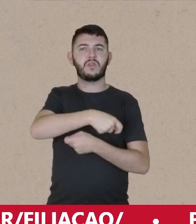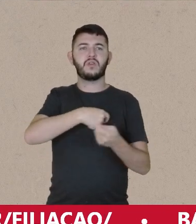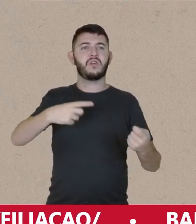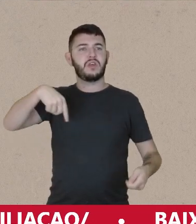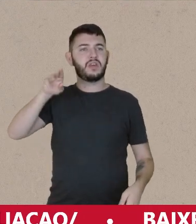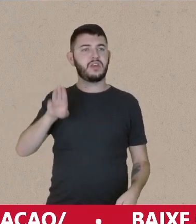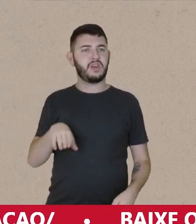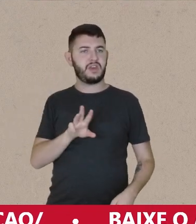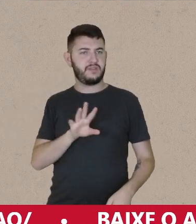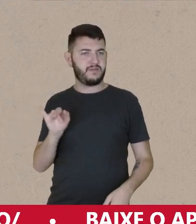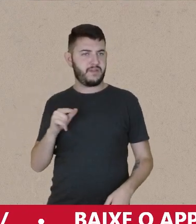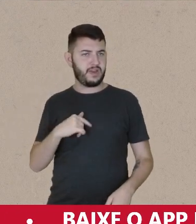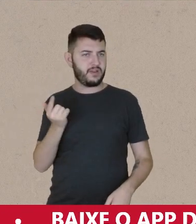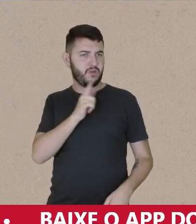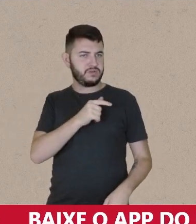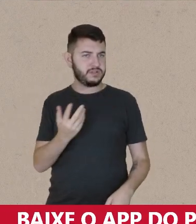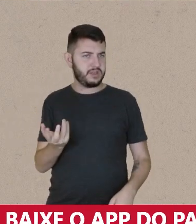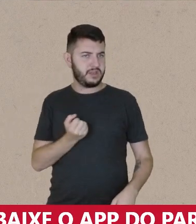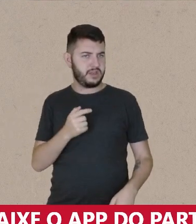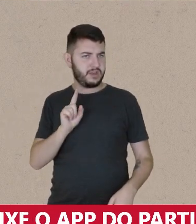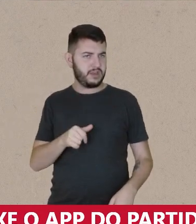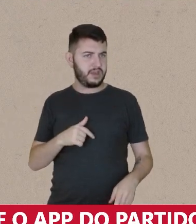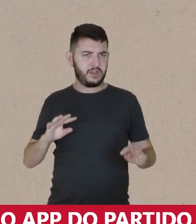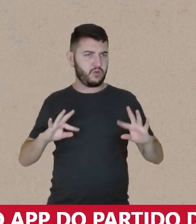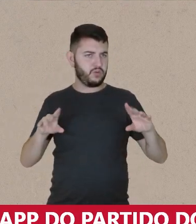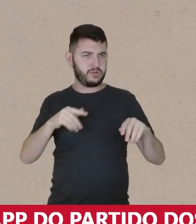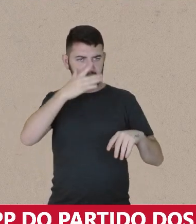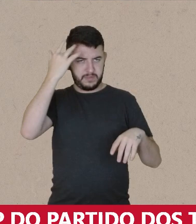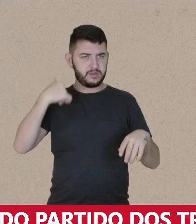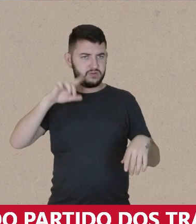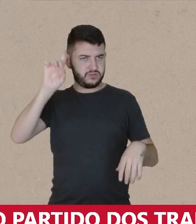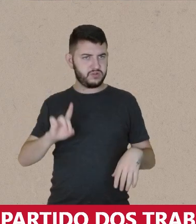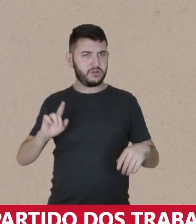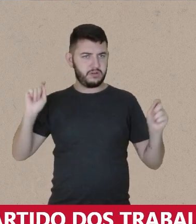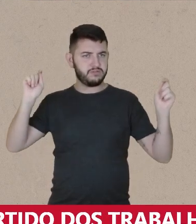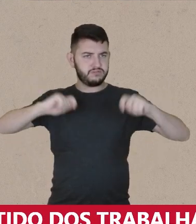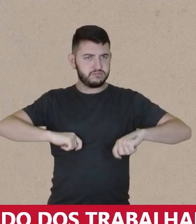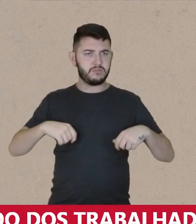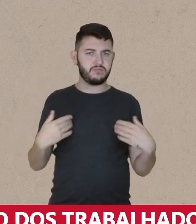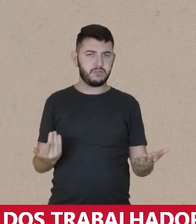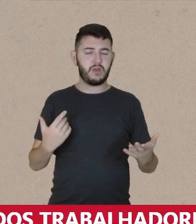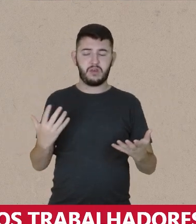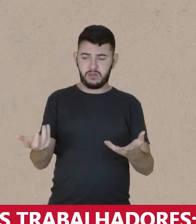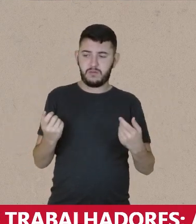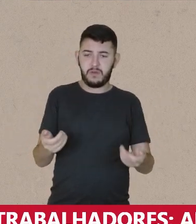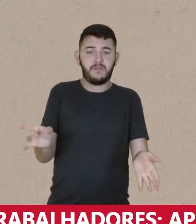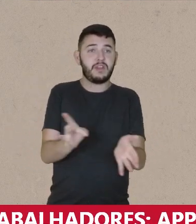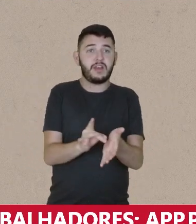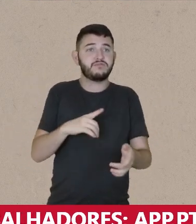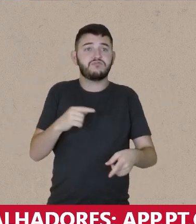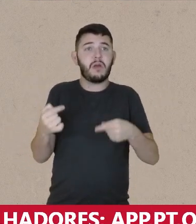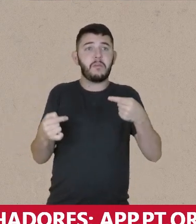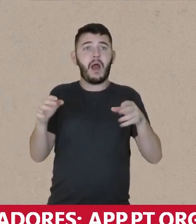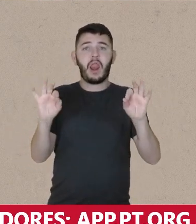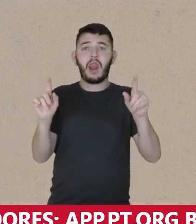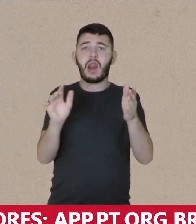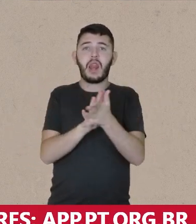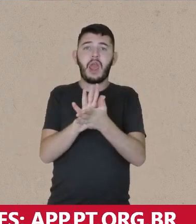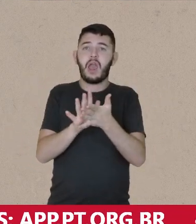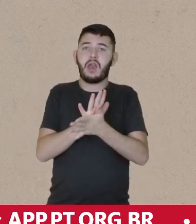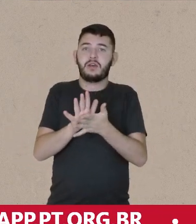quem receberia. Seria algo universal e já pacificado, sem ter muito debate sobre isso.